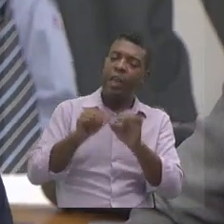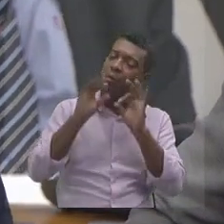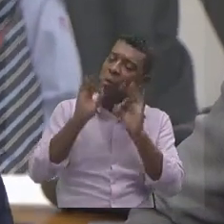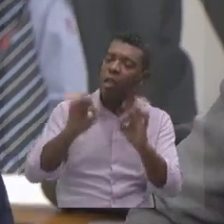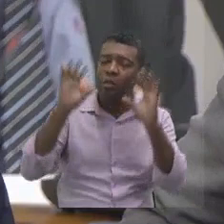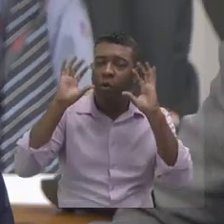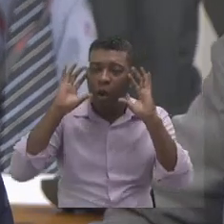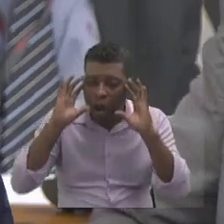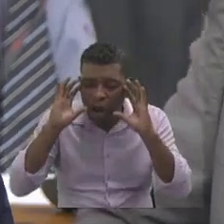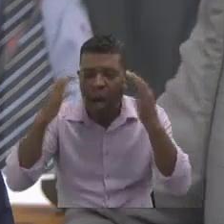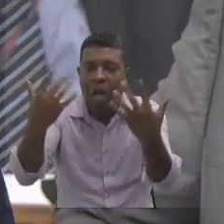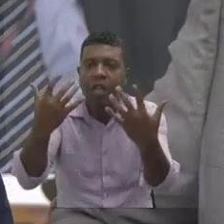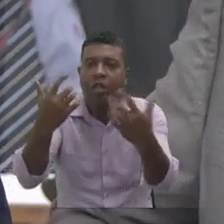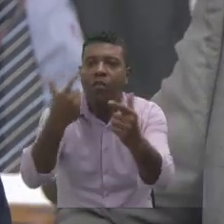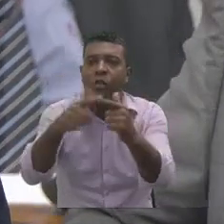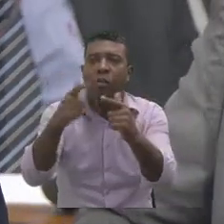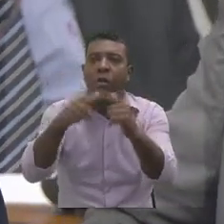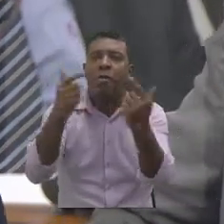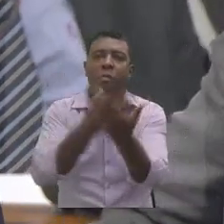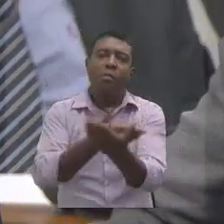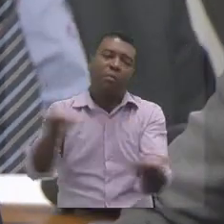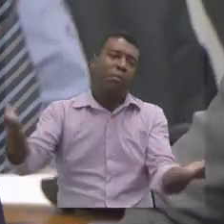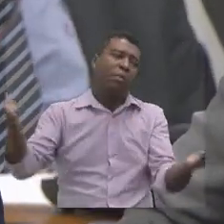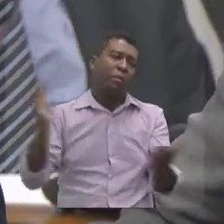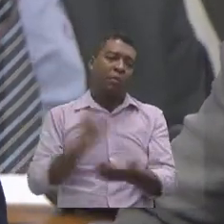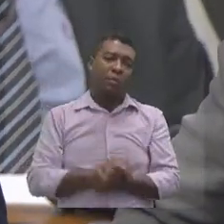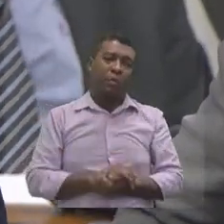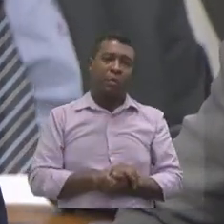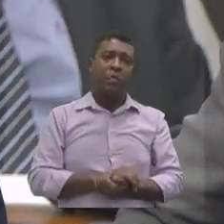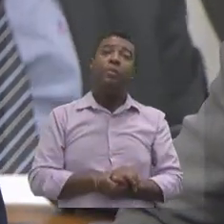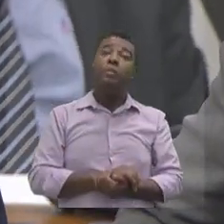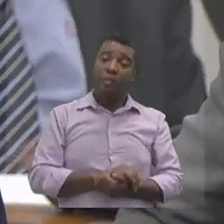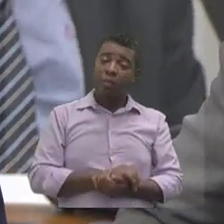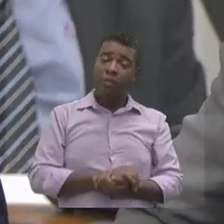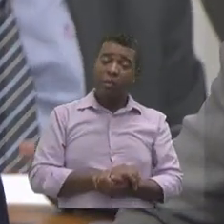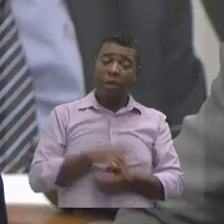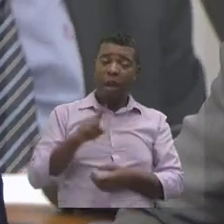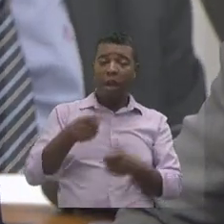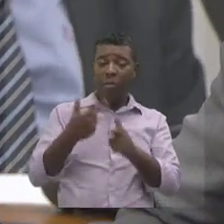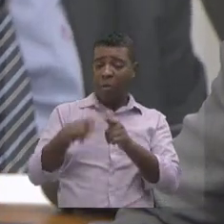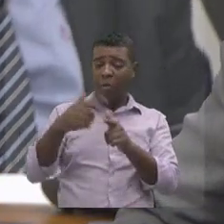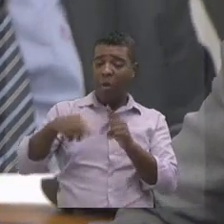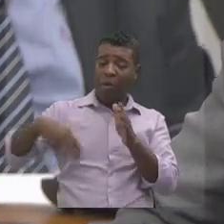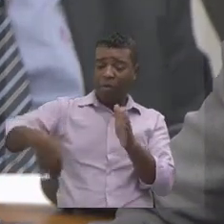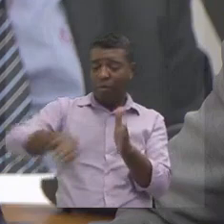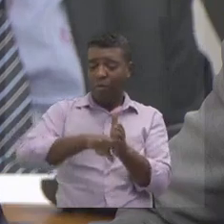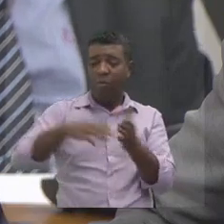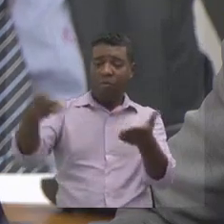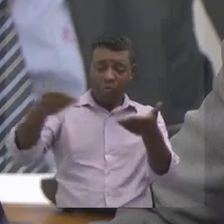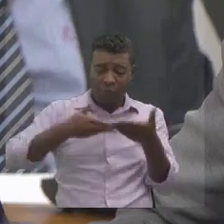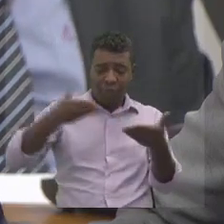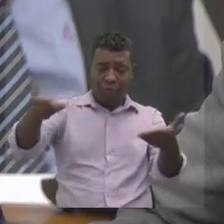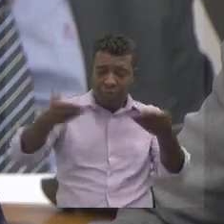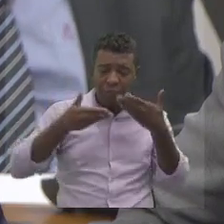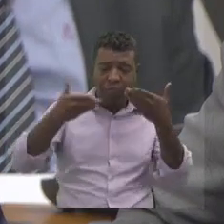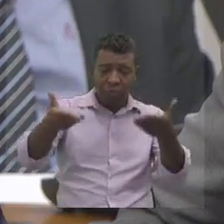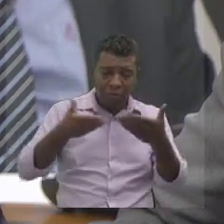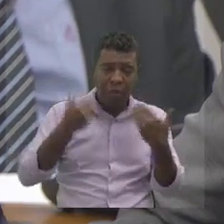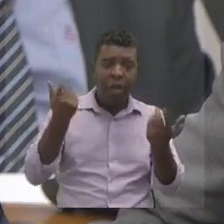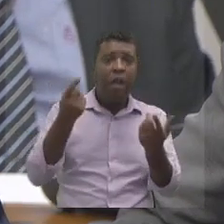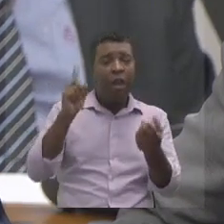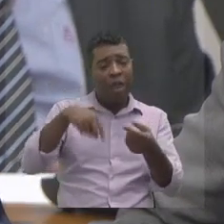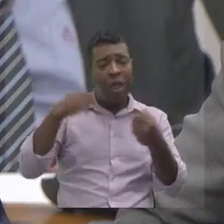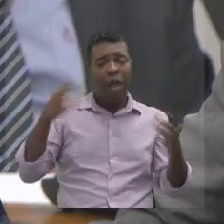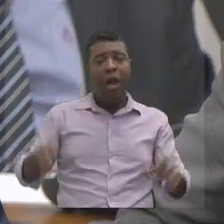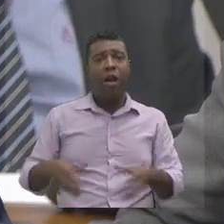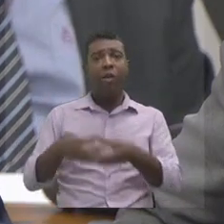problemas que rotineiramente chegam até a comissão da qual a gente hoje presídio que é a comissão